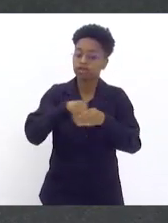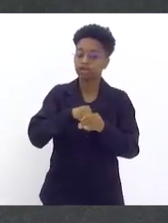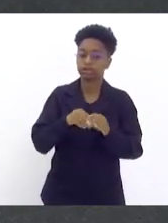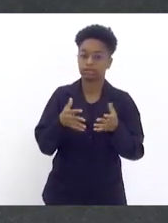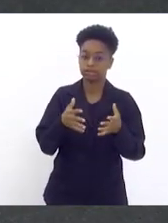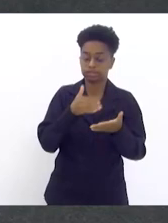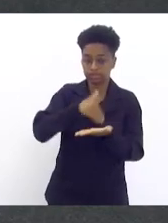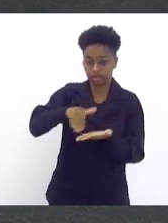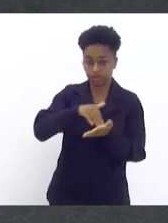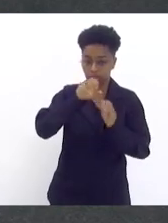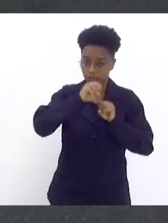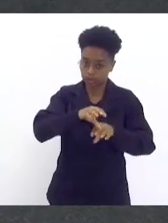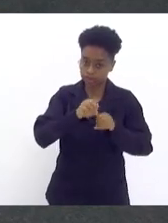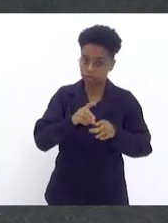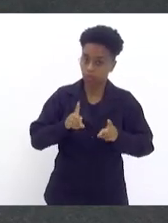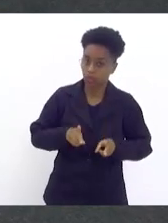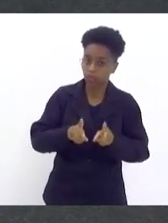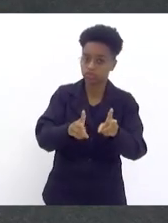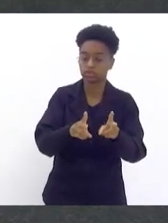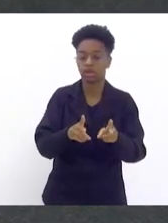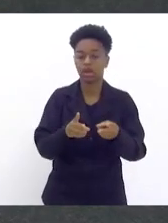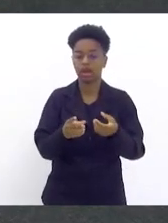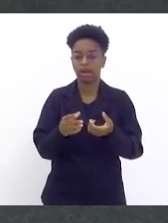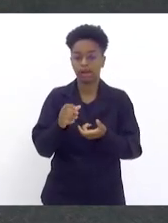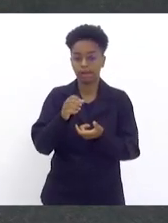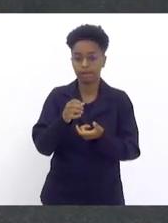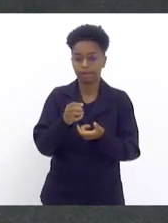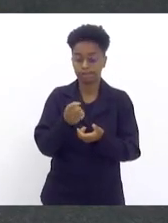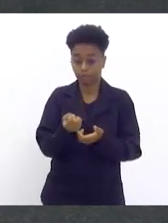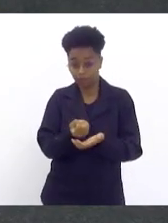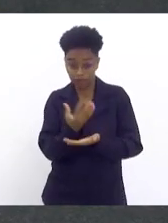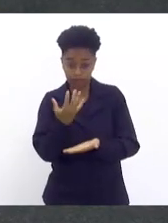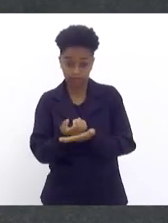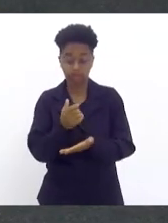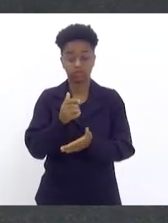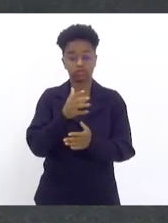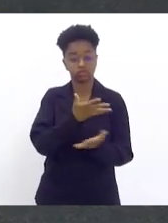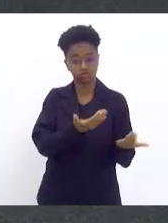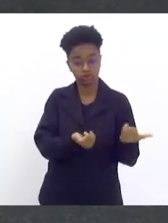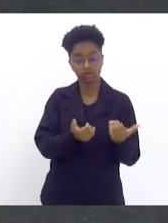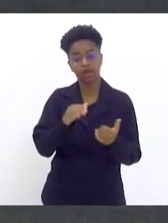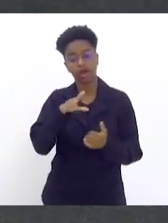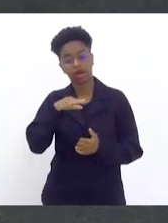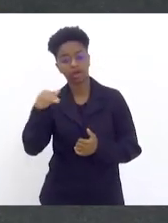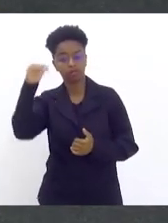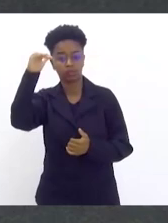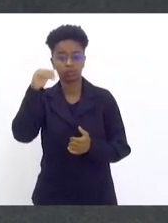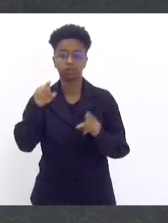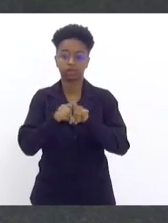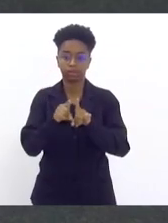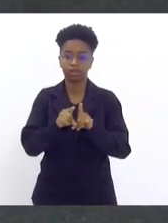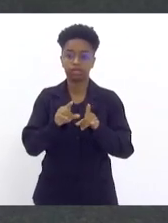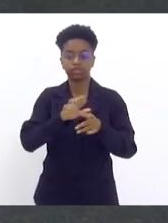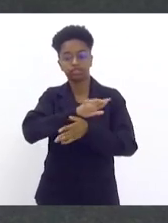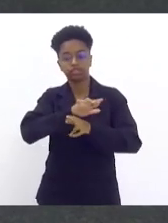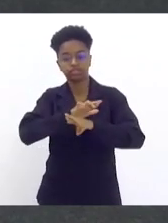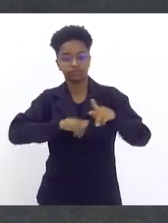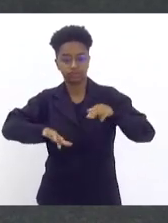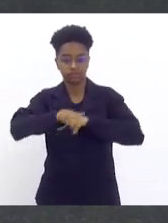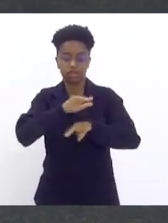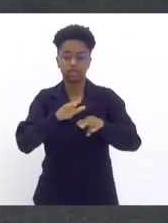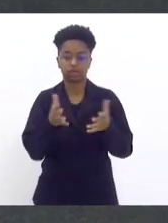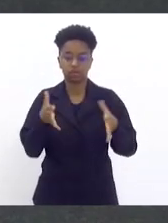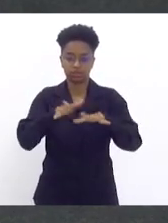de educação continuada alfabetização de Jovens e Adultos diversidade e inclusão secagem isso é um ponto que eu queria falar